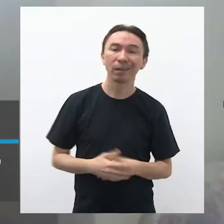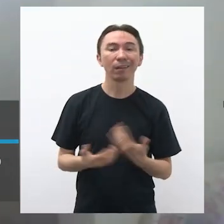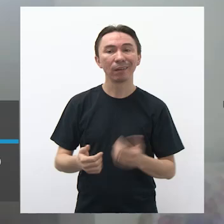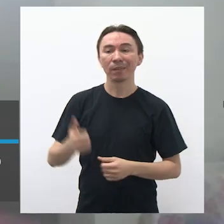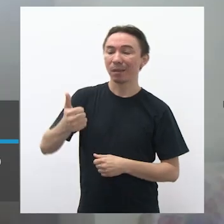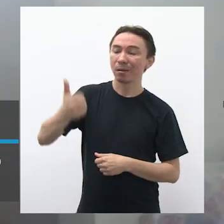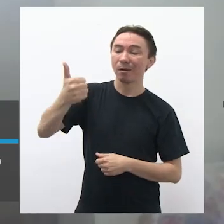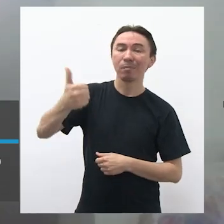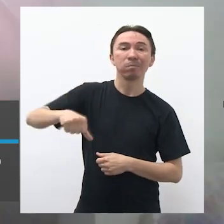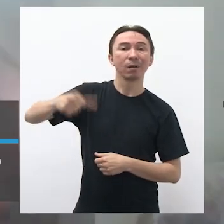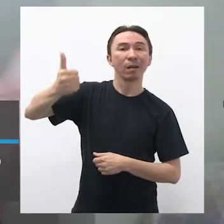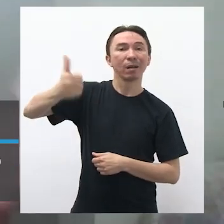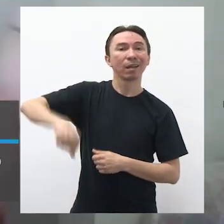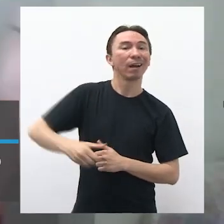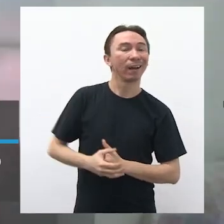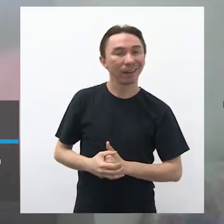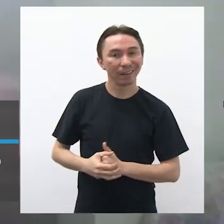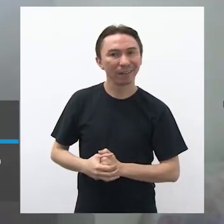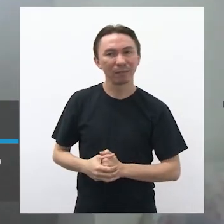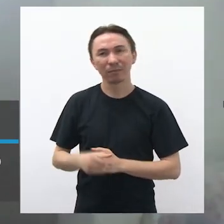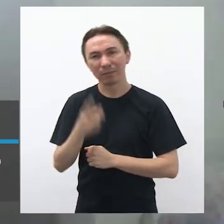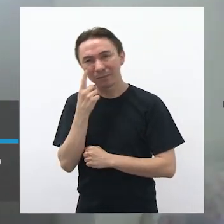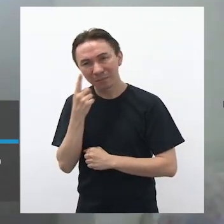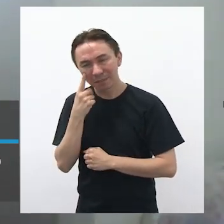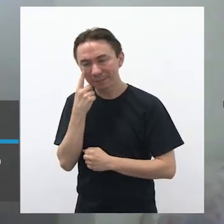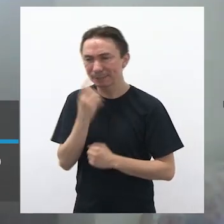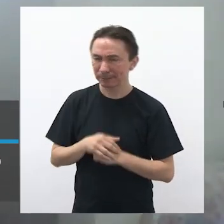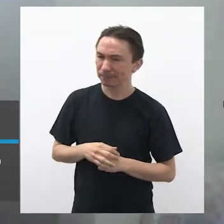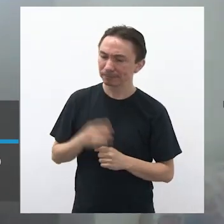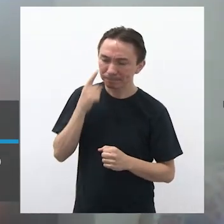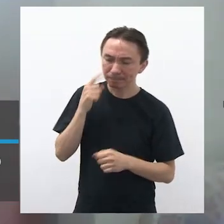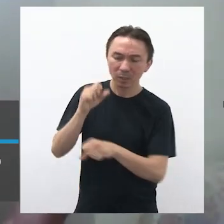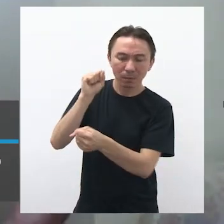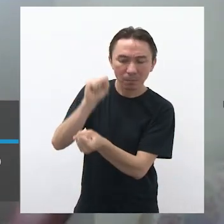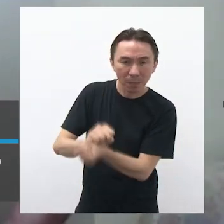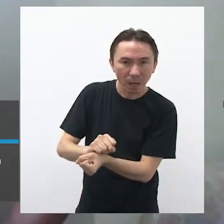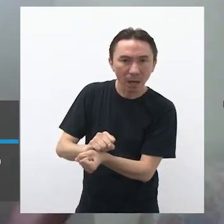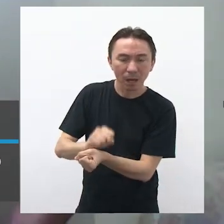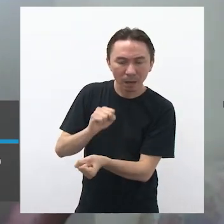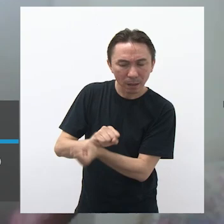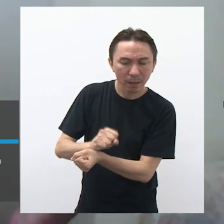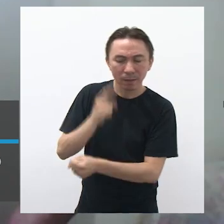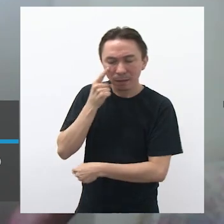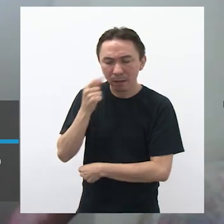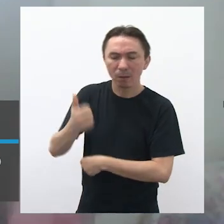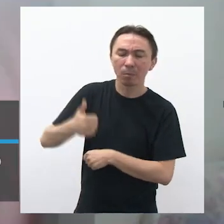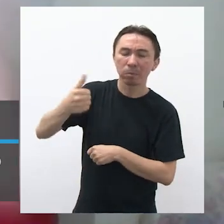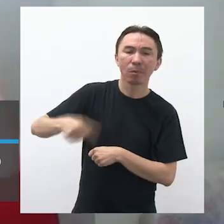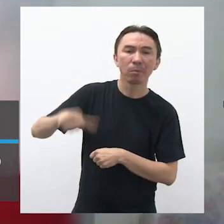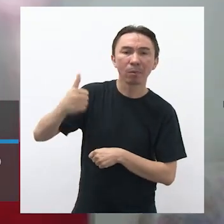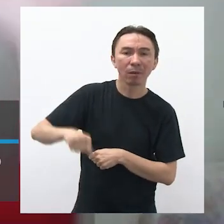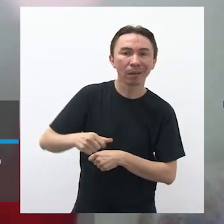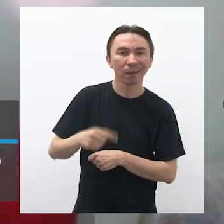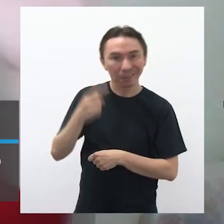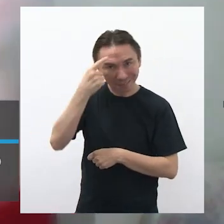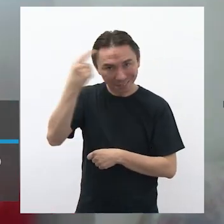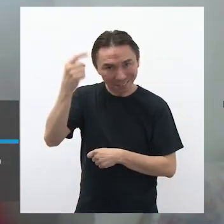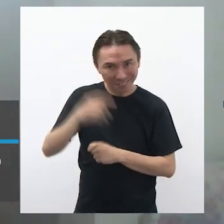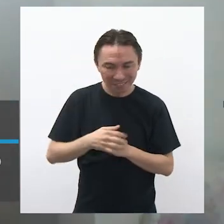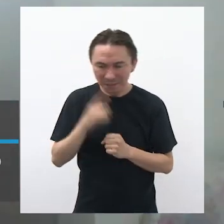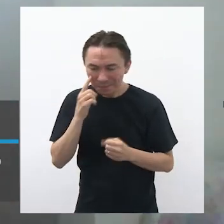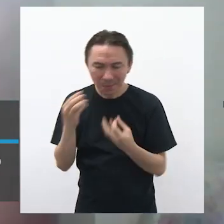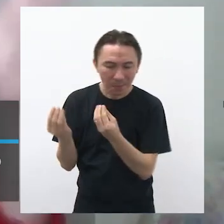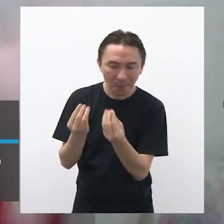avaliação. Então, a gente precisa avaliar ao longo do caminho para entender como é que isso está acontecendo. Está vendo que a gente vai encaixando